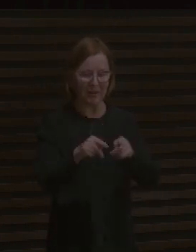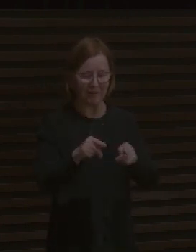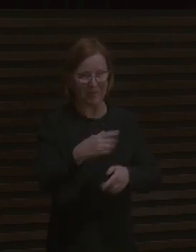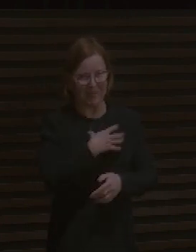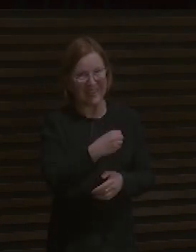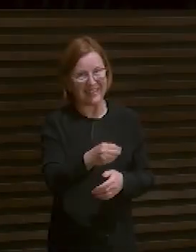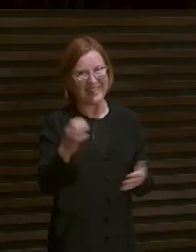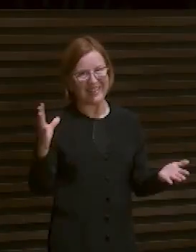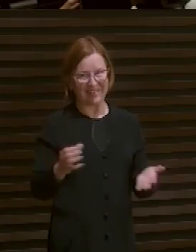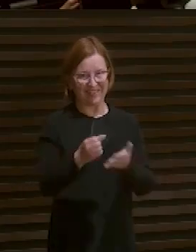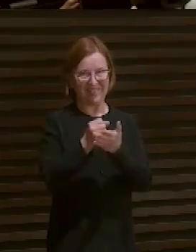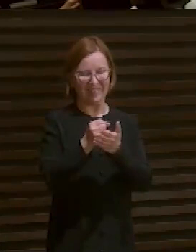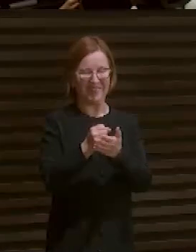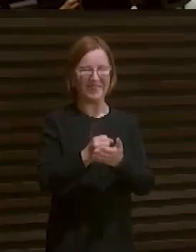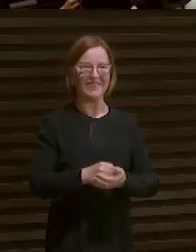salvação?